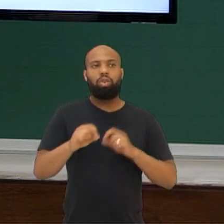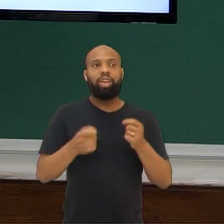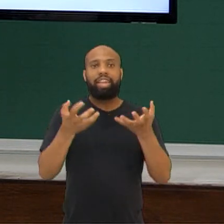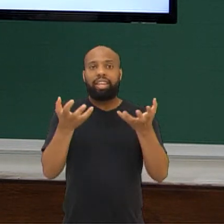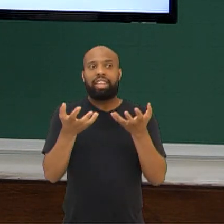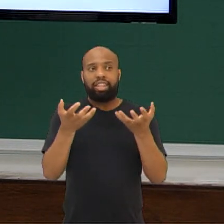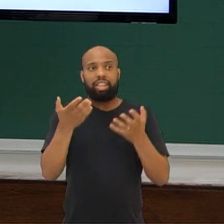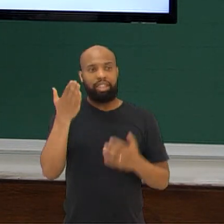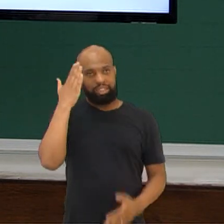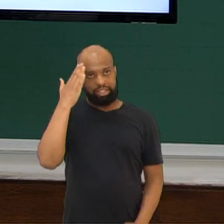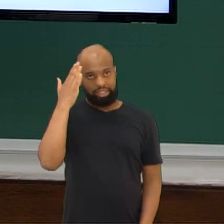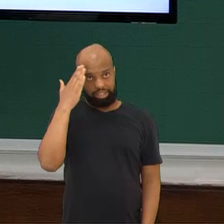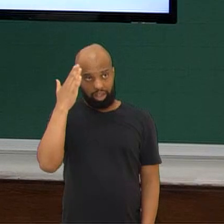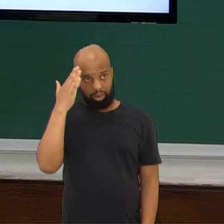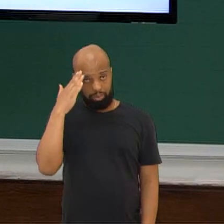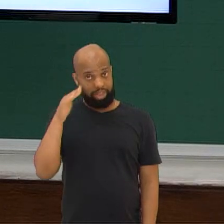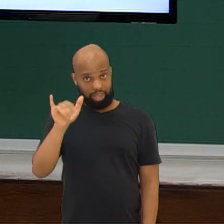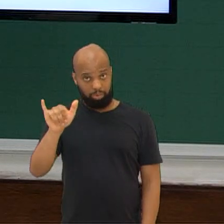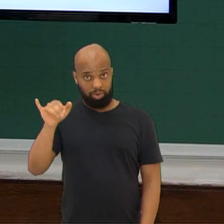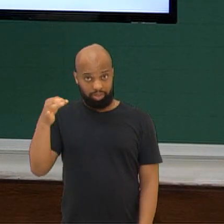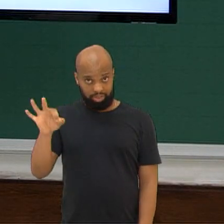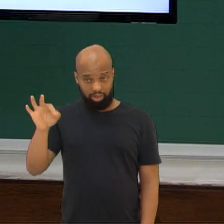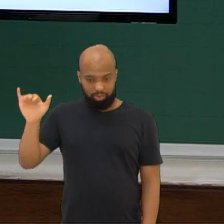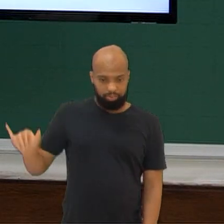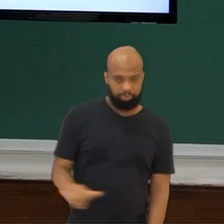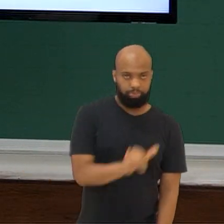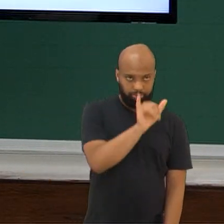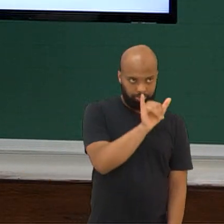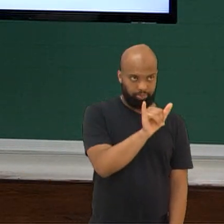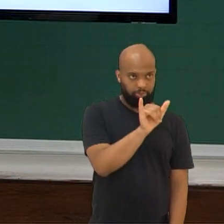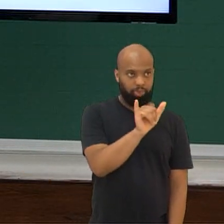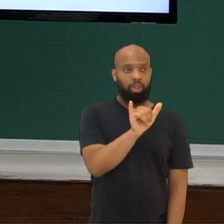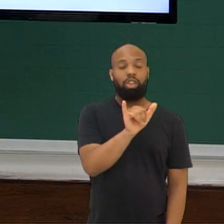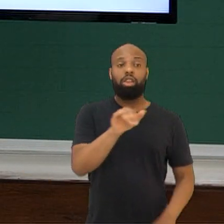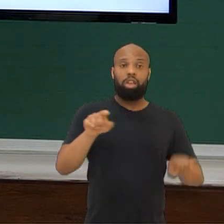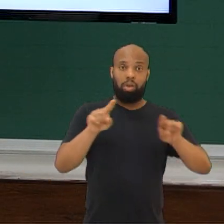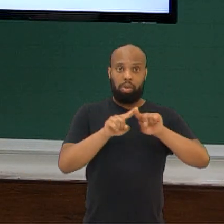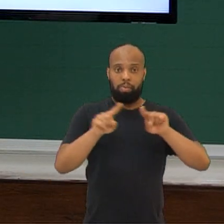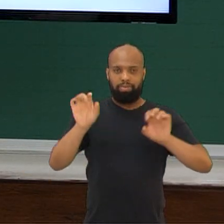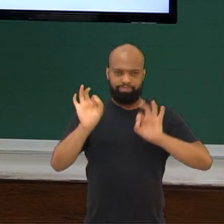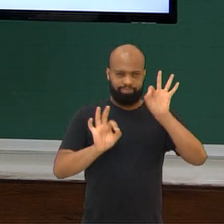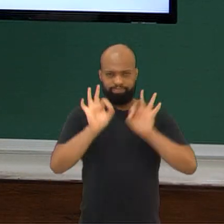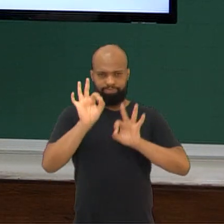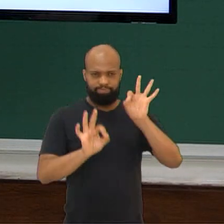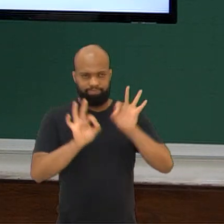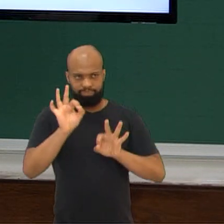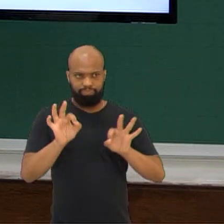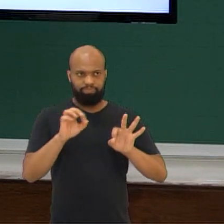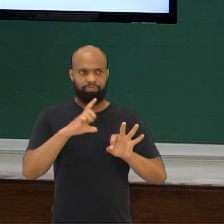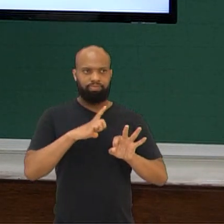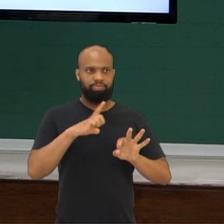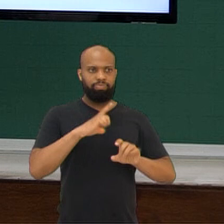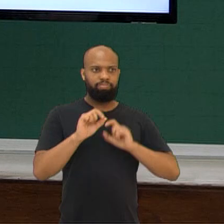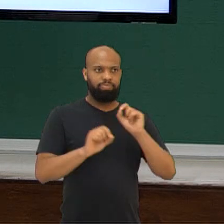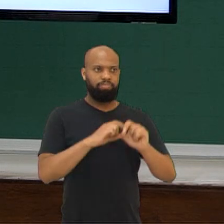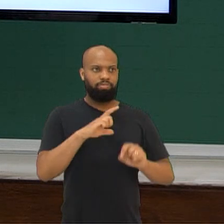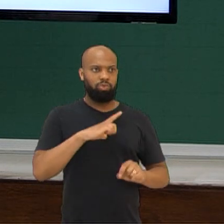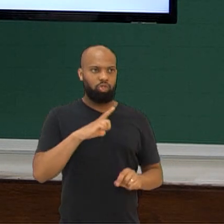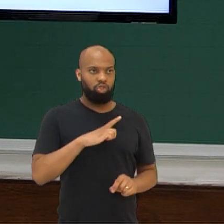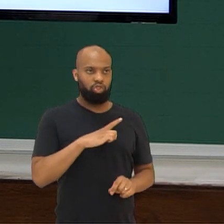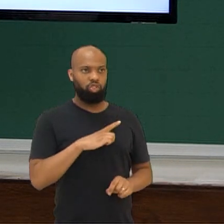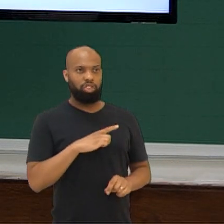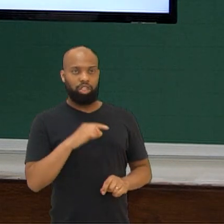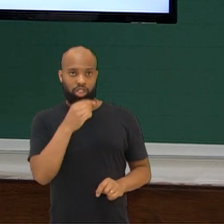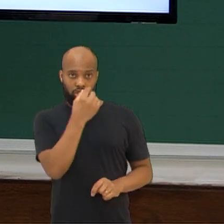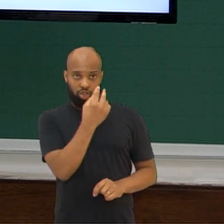cá. Eu teria ficado com 2y igual a 3x menos 2. Mas, antecipando, eu já peguei o 2 que viria aqui, passei